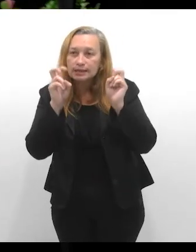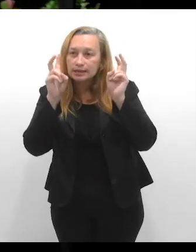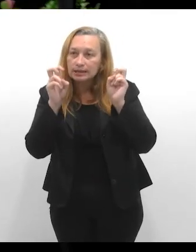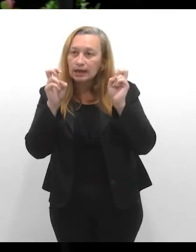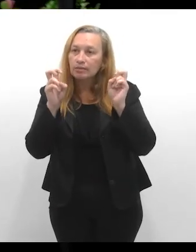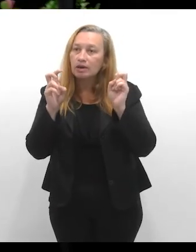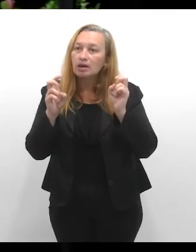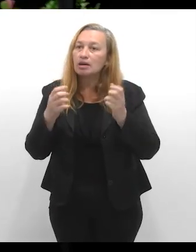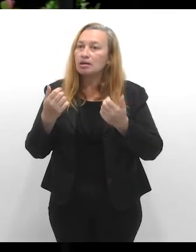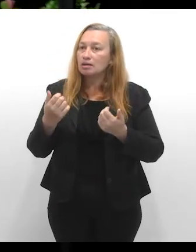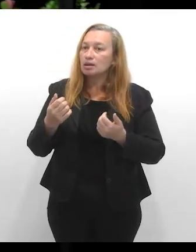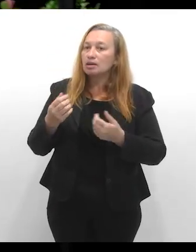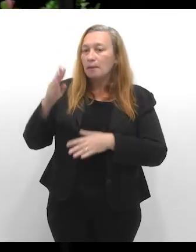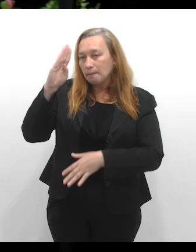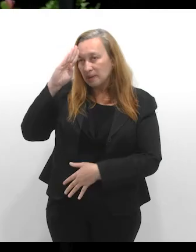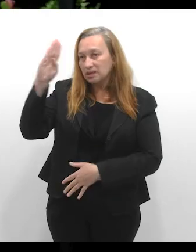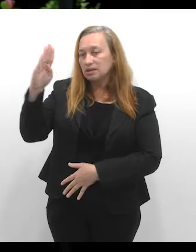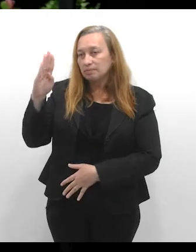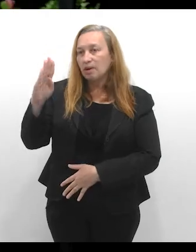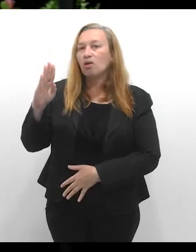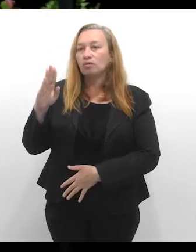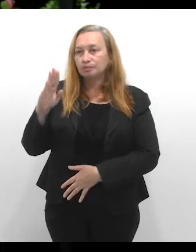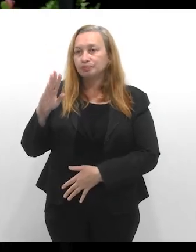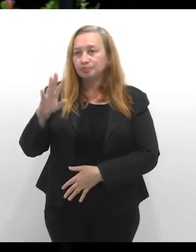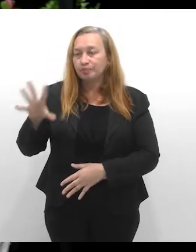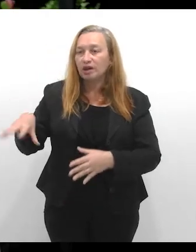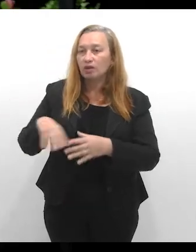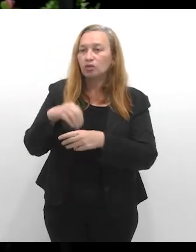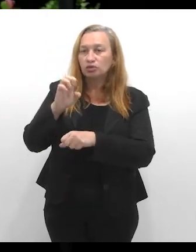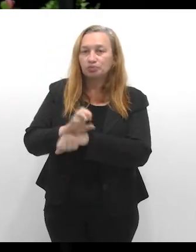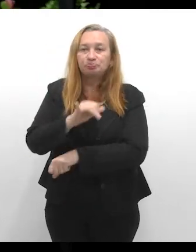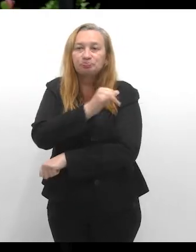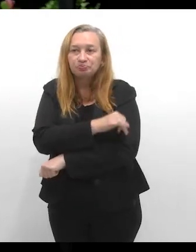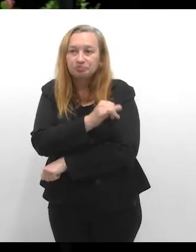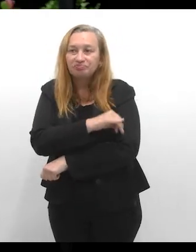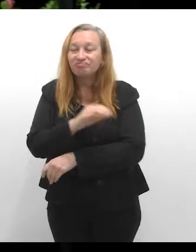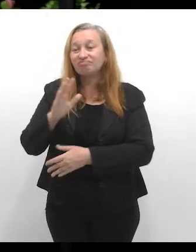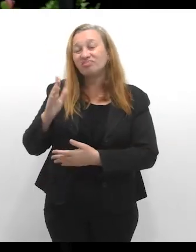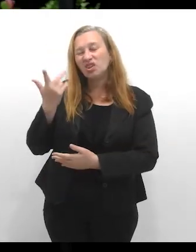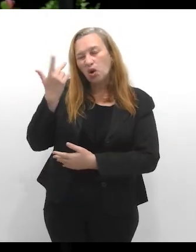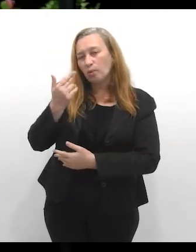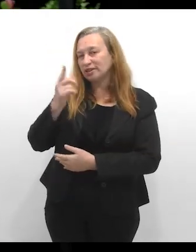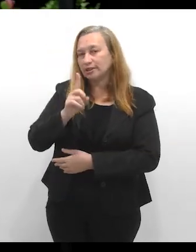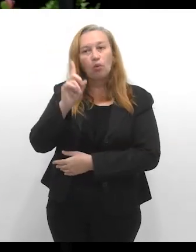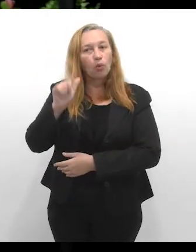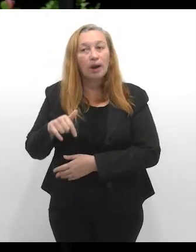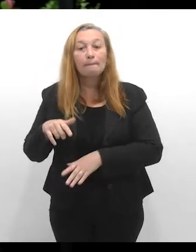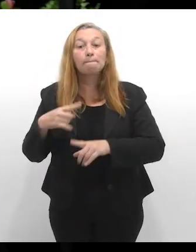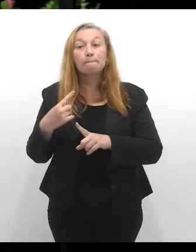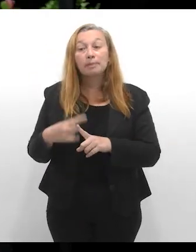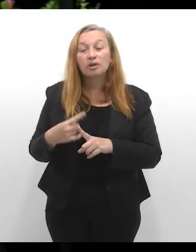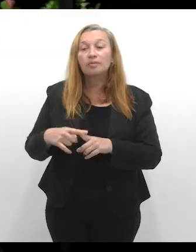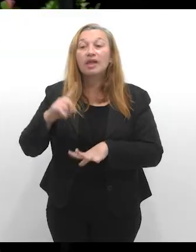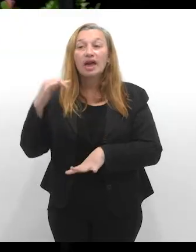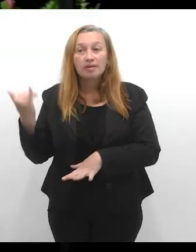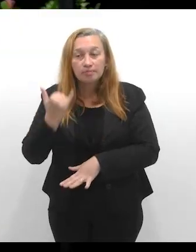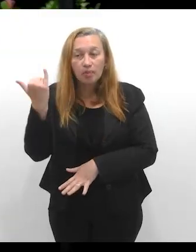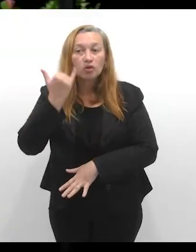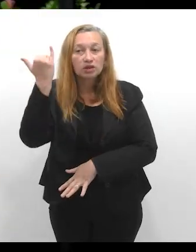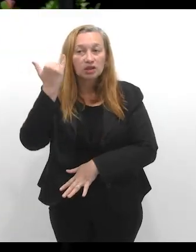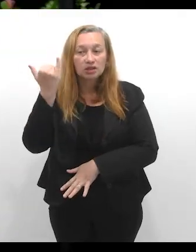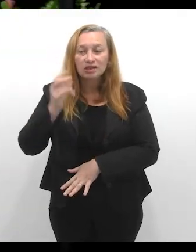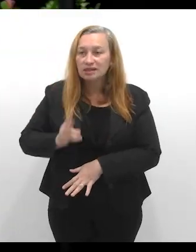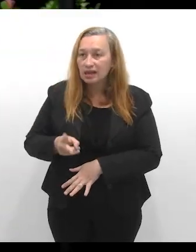mostre que esse tema tem que ser um tema prioritário na agenda do Estado brasileiro, que geralmente não é.